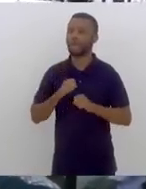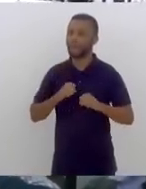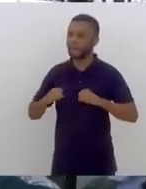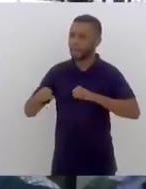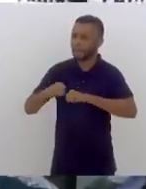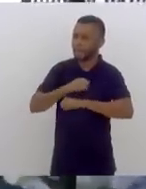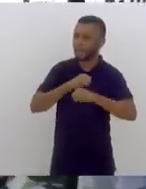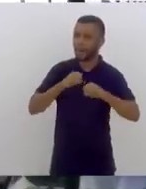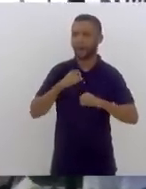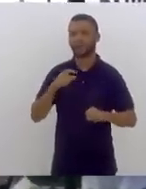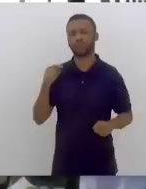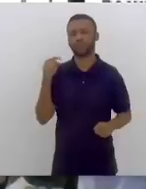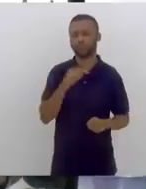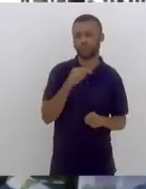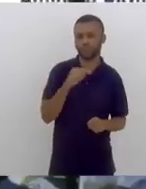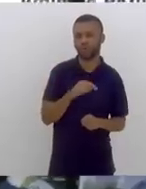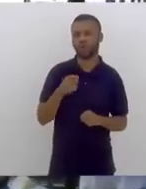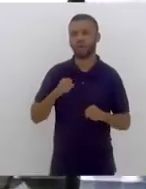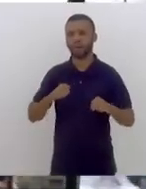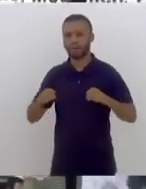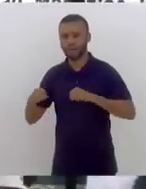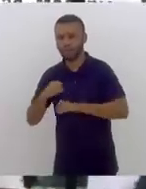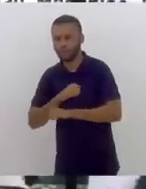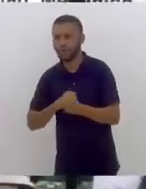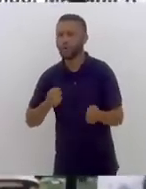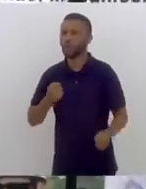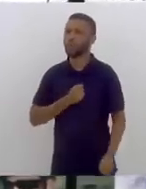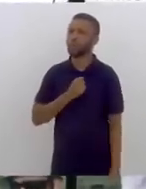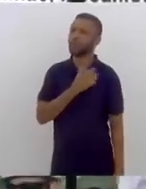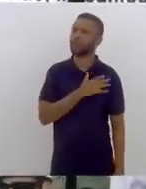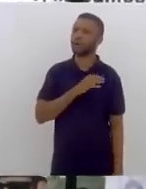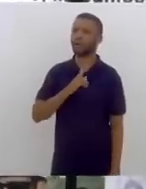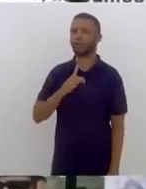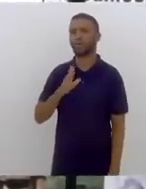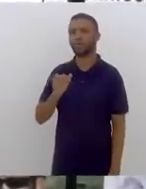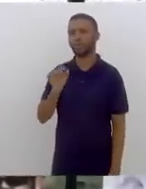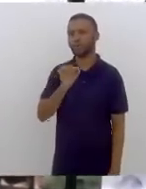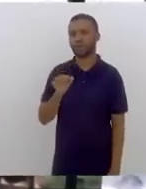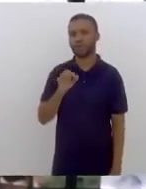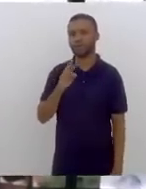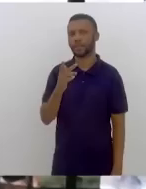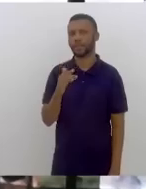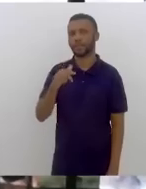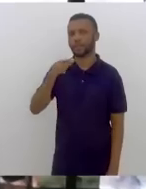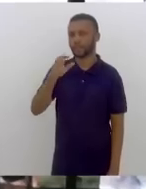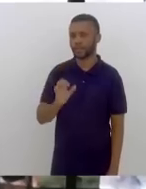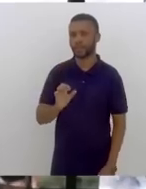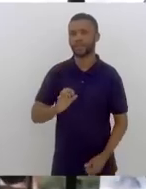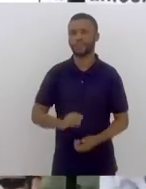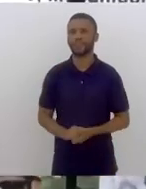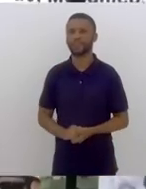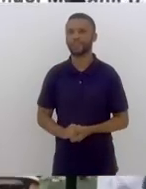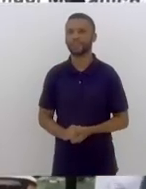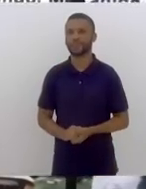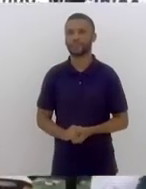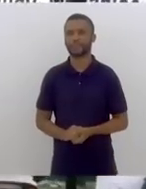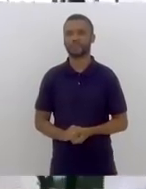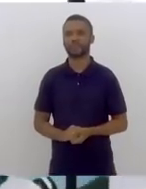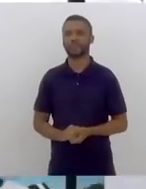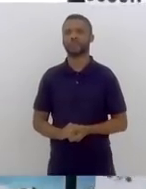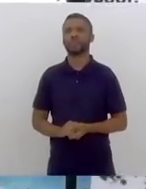o senhor nós não queremos brigar com Coronel Luiz Henrique nós não queremos brigar com Coronel Renato Assis a gente só quer